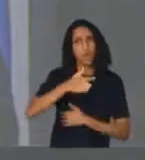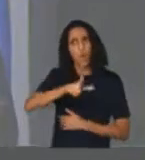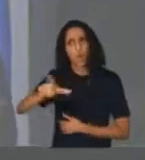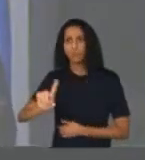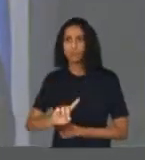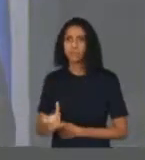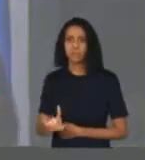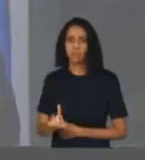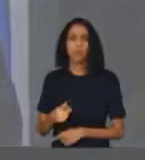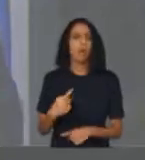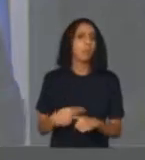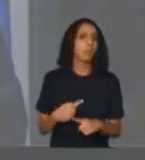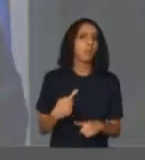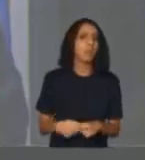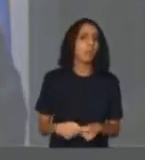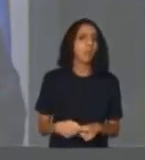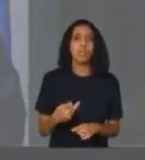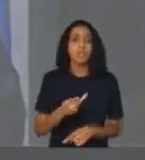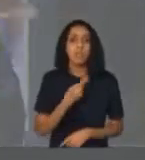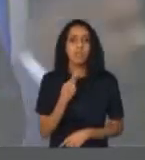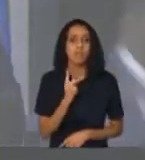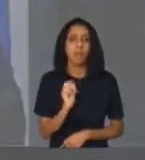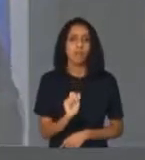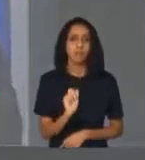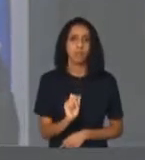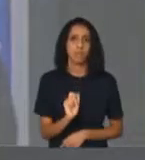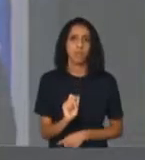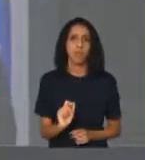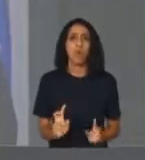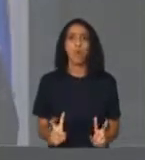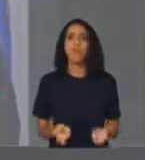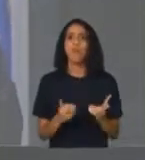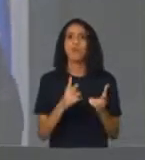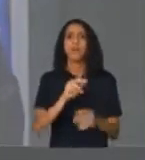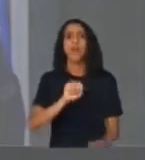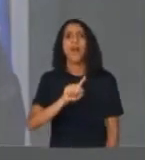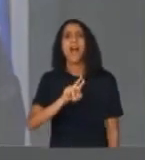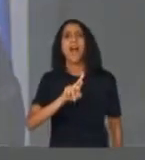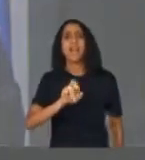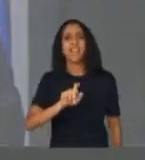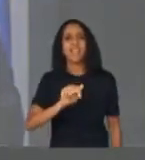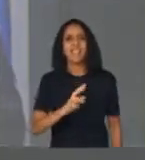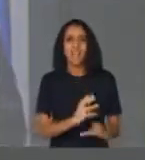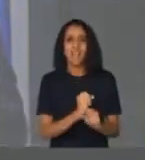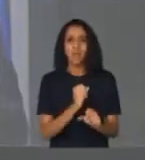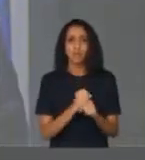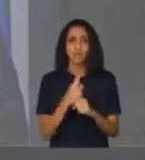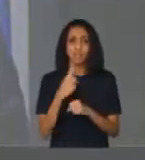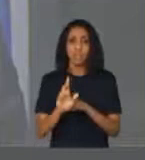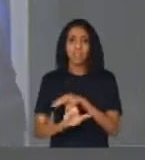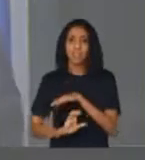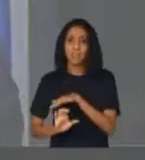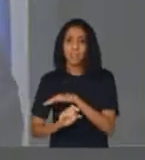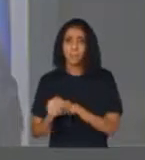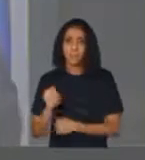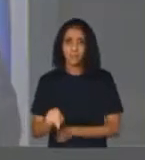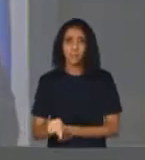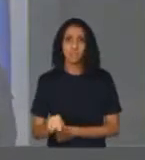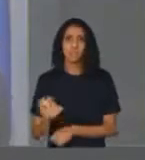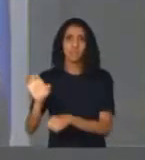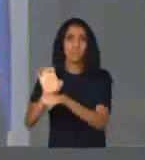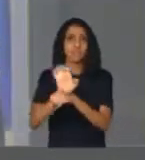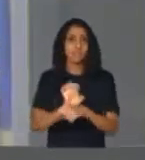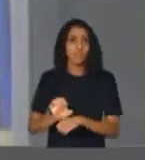Porque não mencionam o valor agregado que estas entidades promovem aos seus respectivos